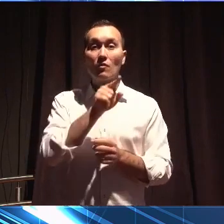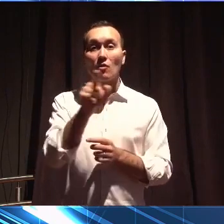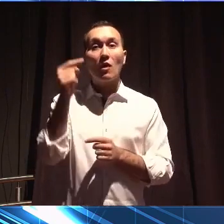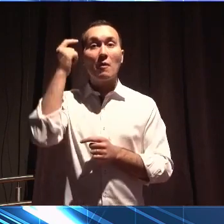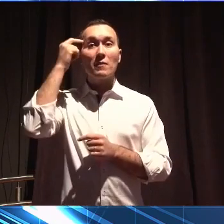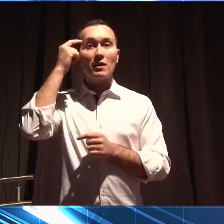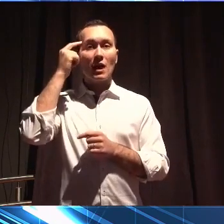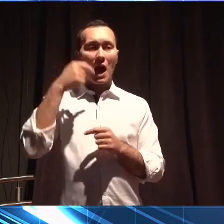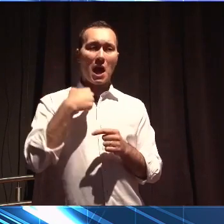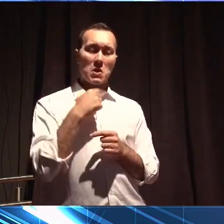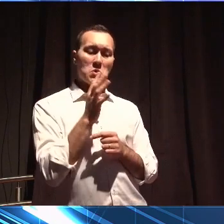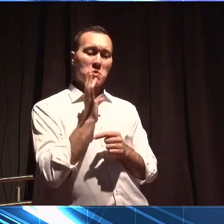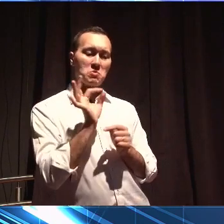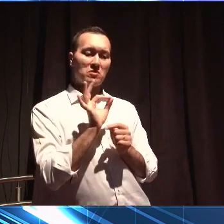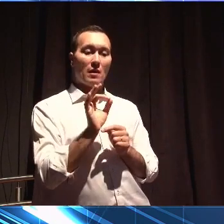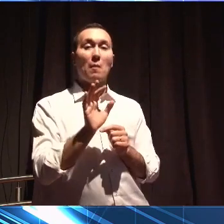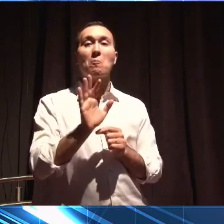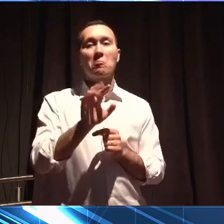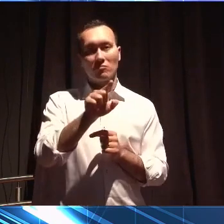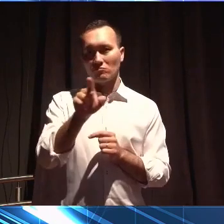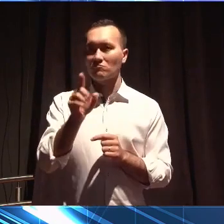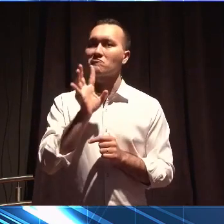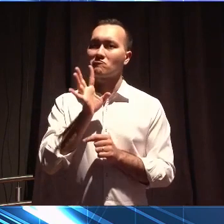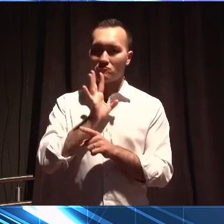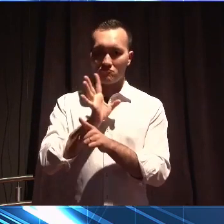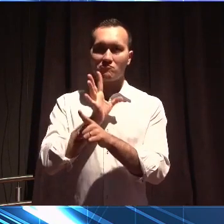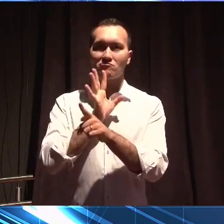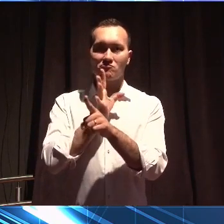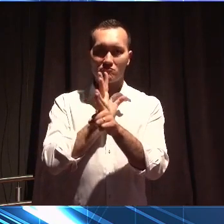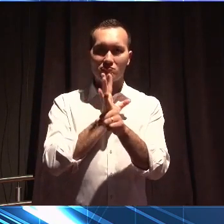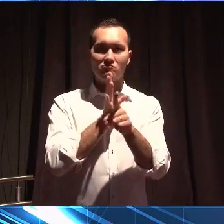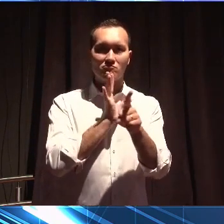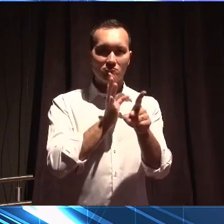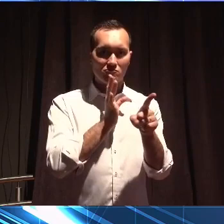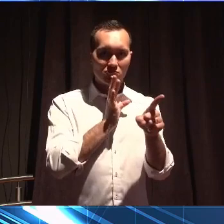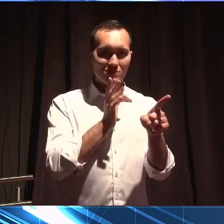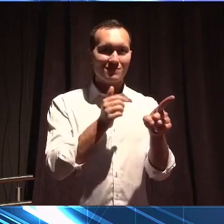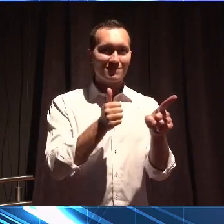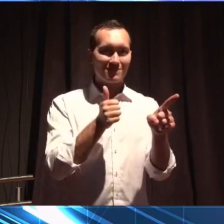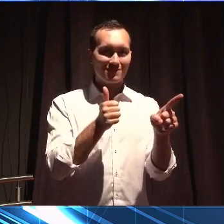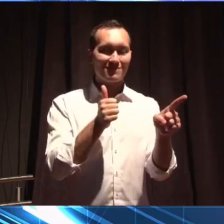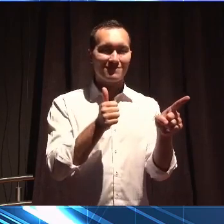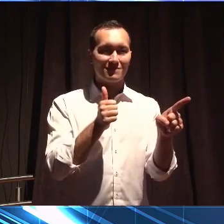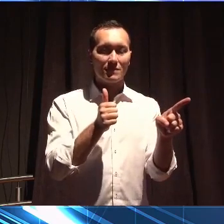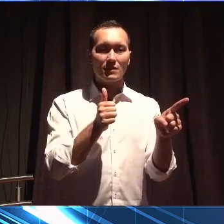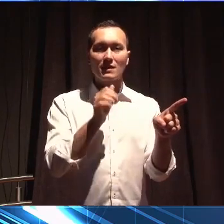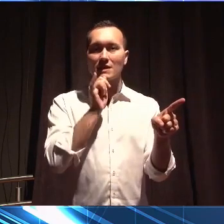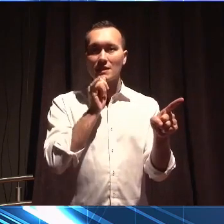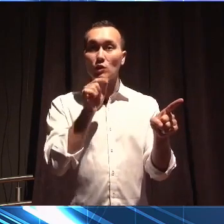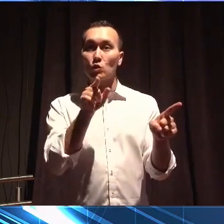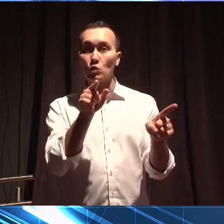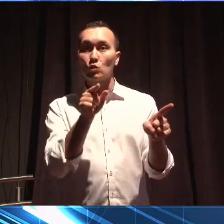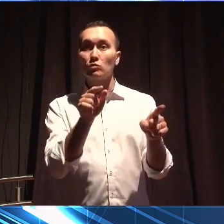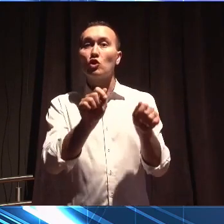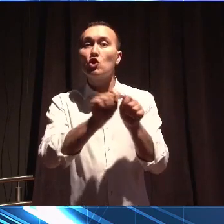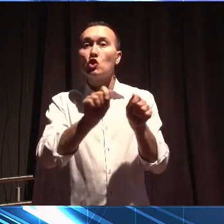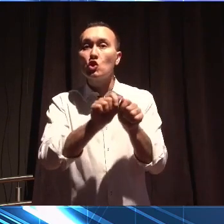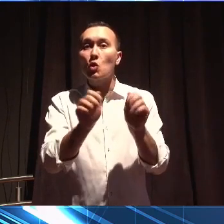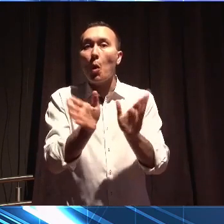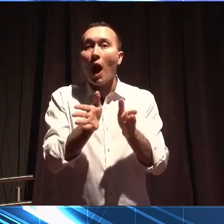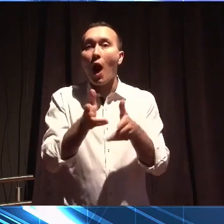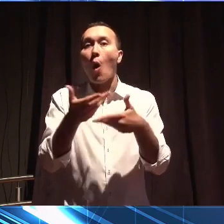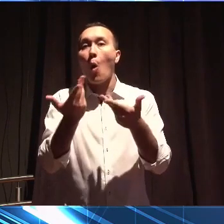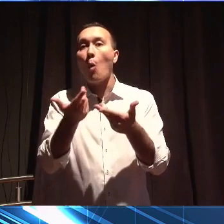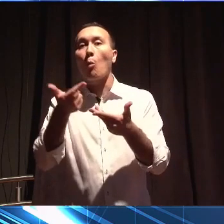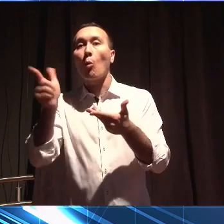não conhecem de FinOps, mas todo mundo que está aqui, em algum momento da vida, ou já fez FinOps, ou já foi cobrado